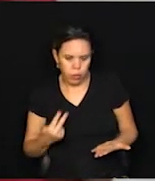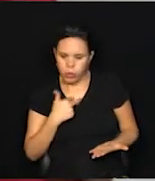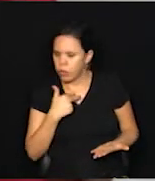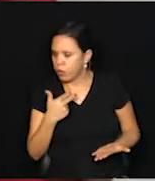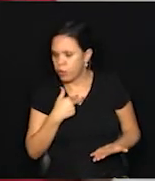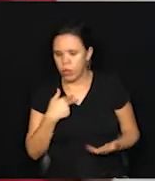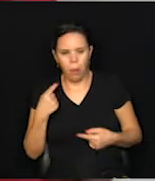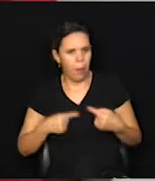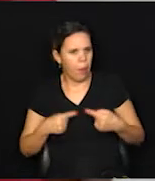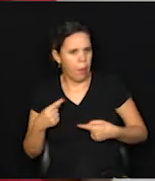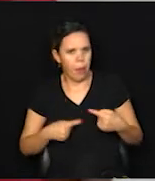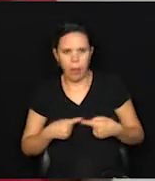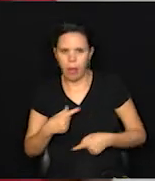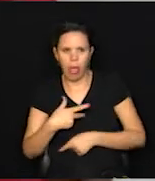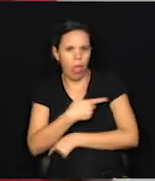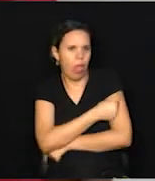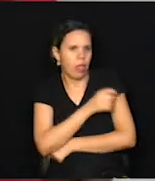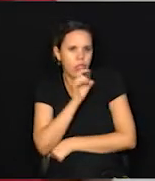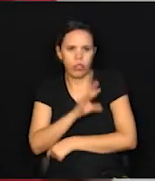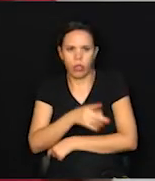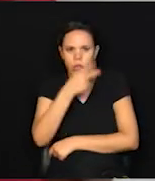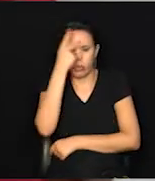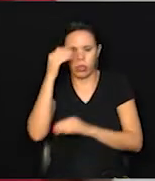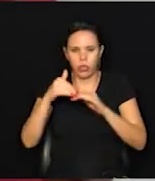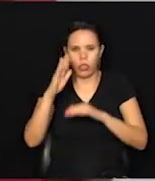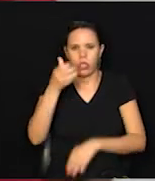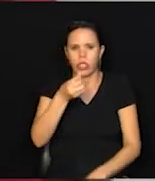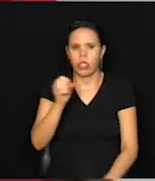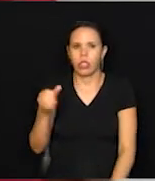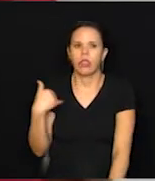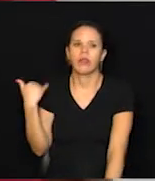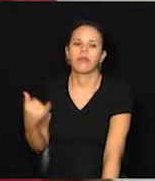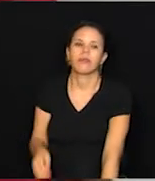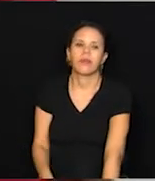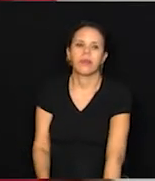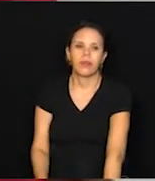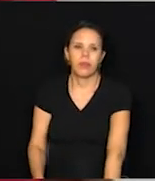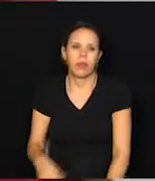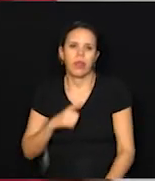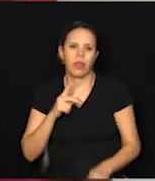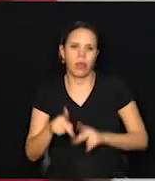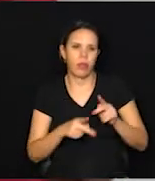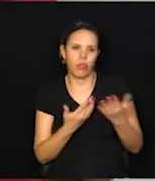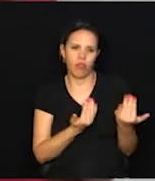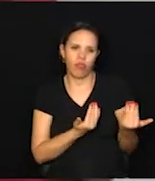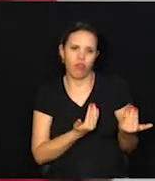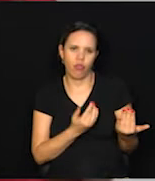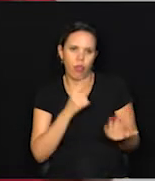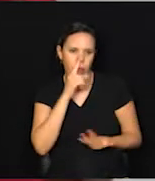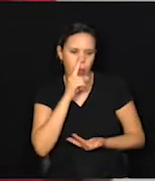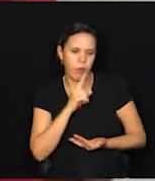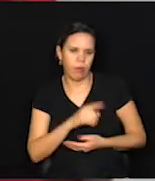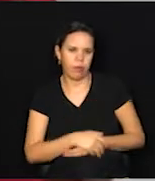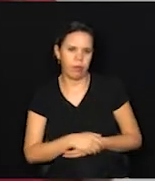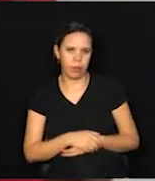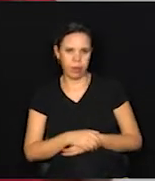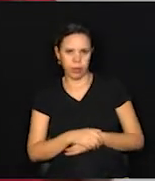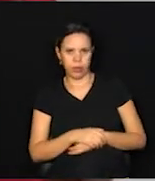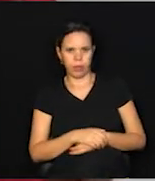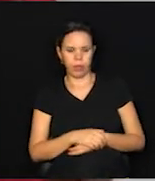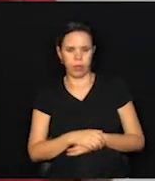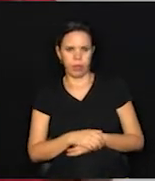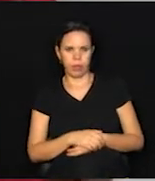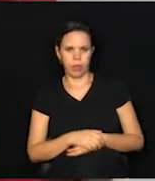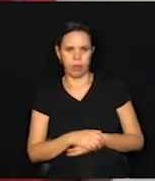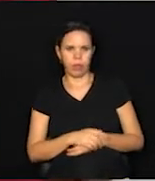fazer uma política que vacine só as pessoas acima de 60 anos. Nós temos uma população jovem sob risco. Então, isso vai,